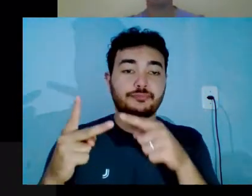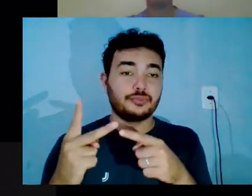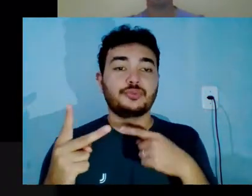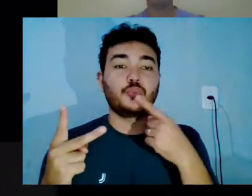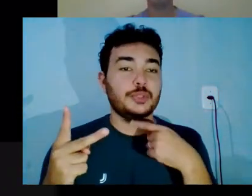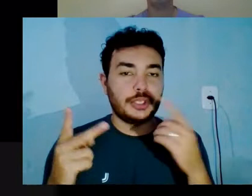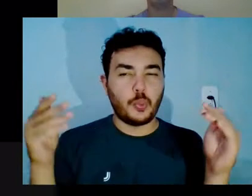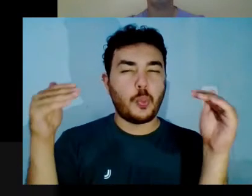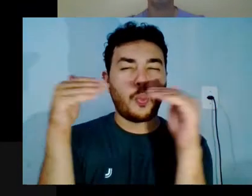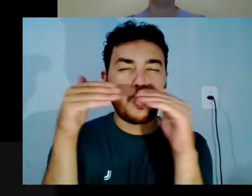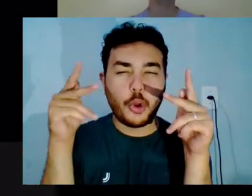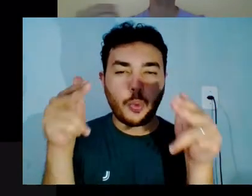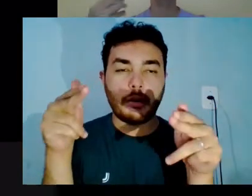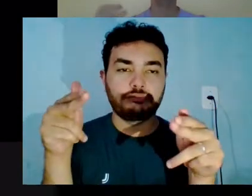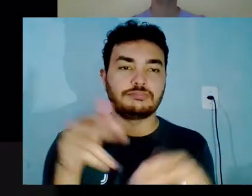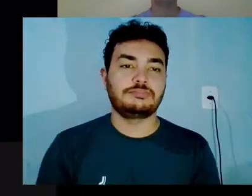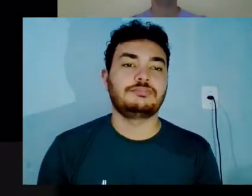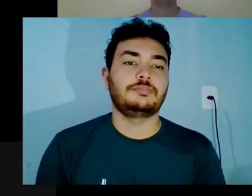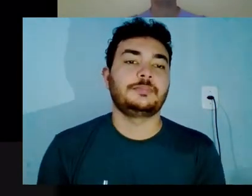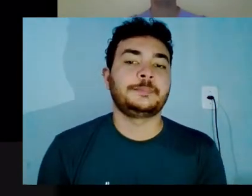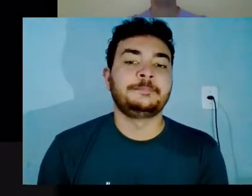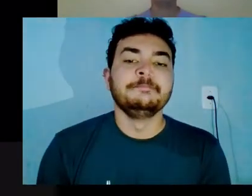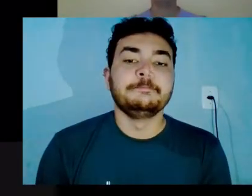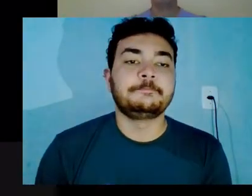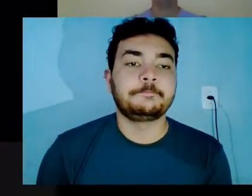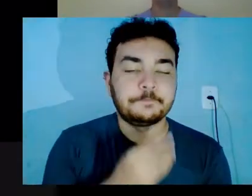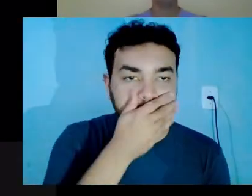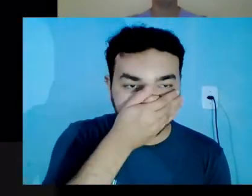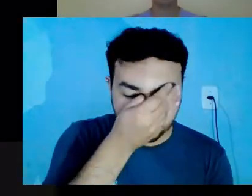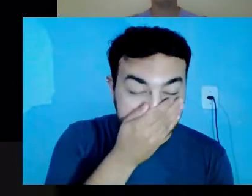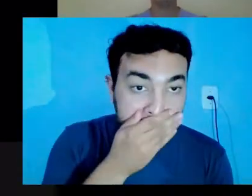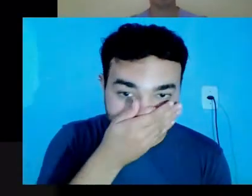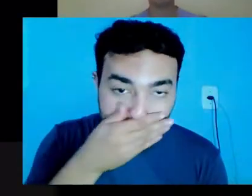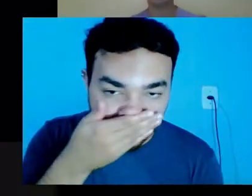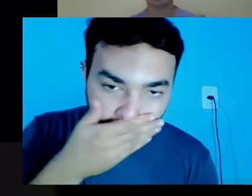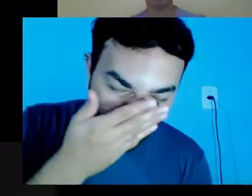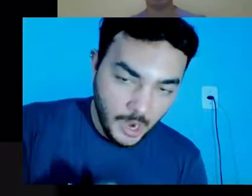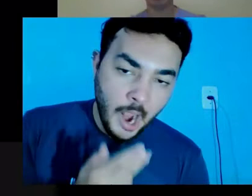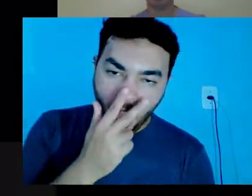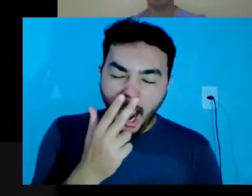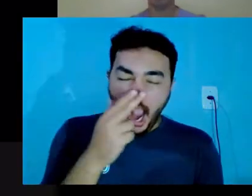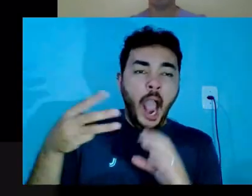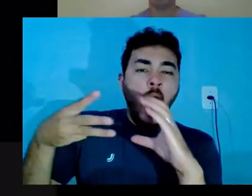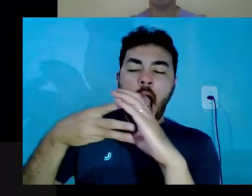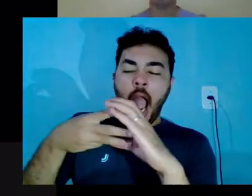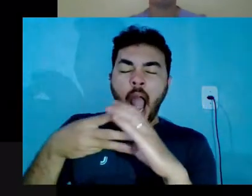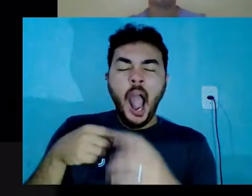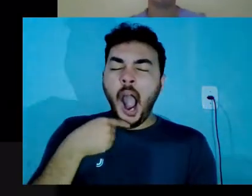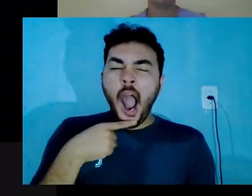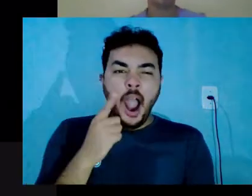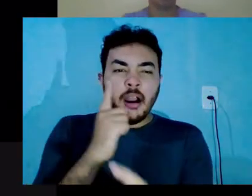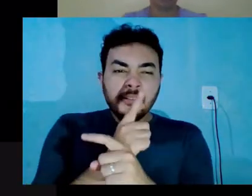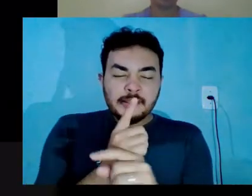onda, teoricamente, que não conseguia encontrar a função de onda ideal para a molécula, para essa que representa a